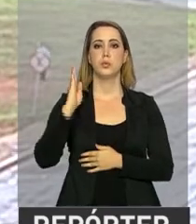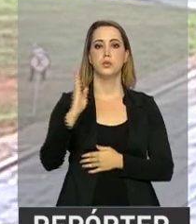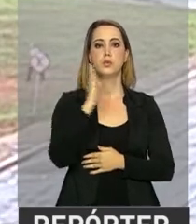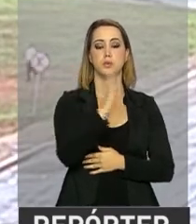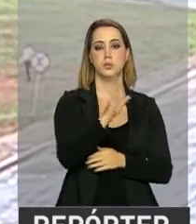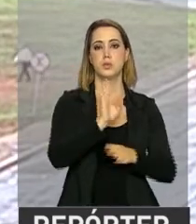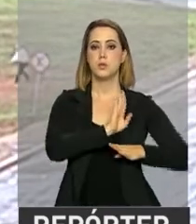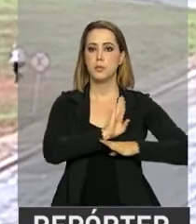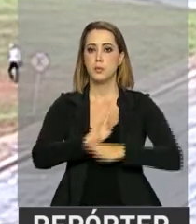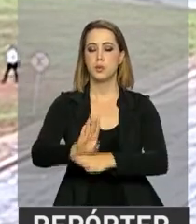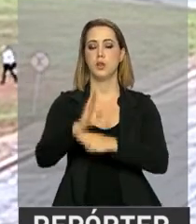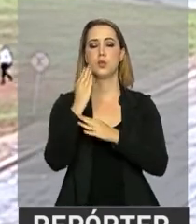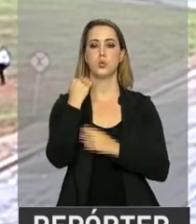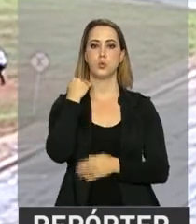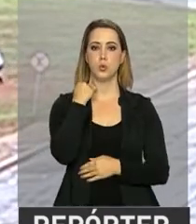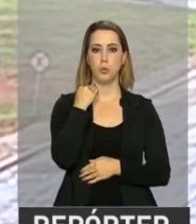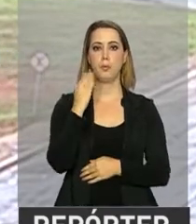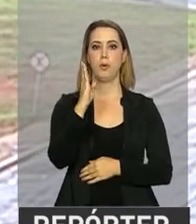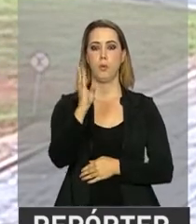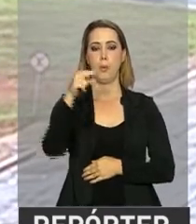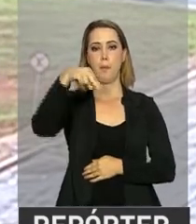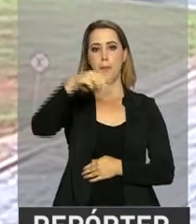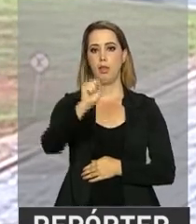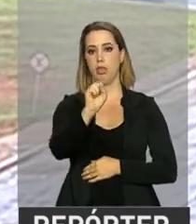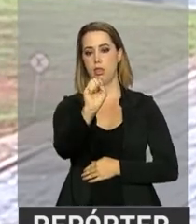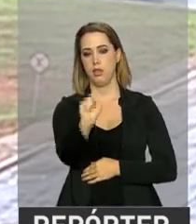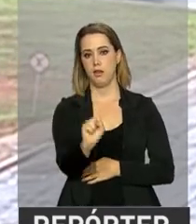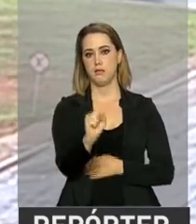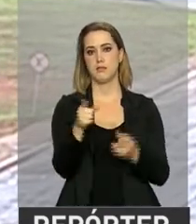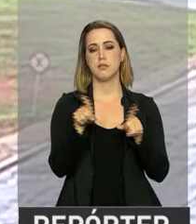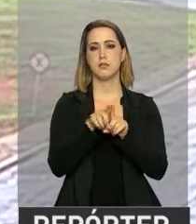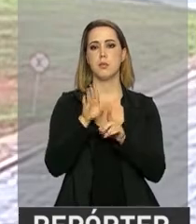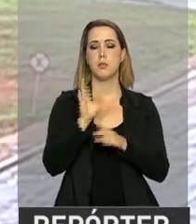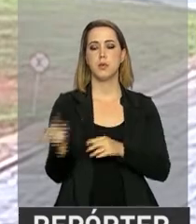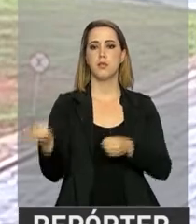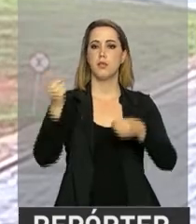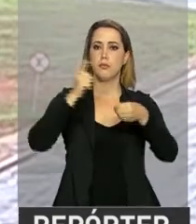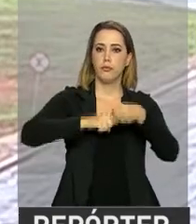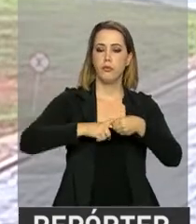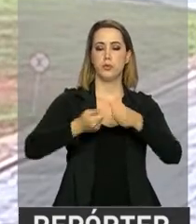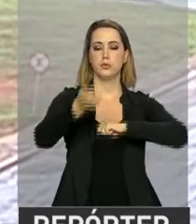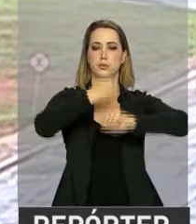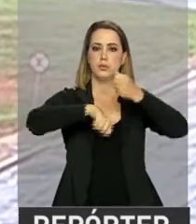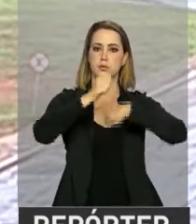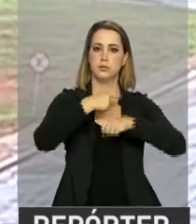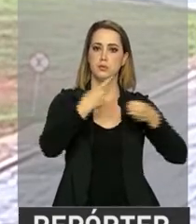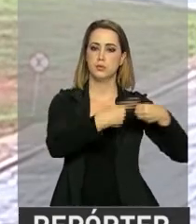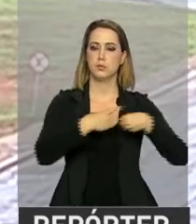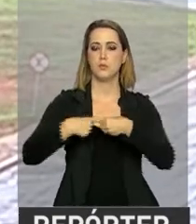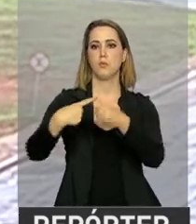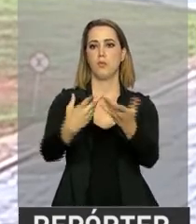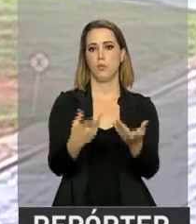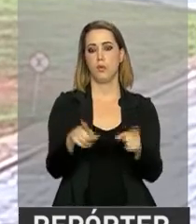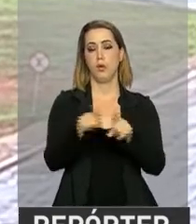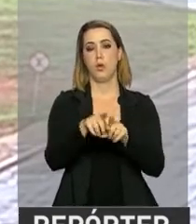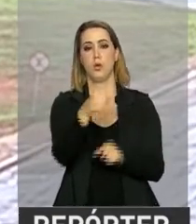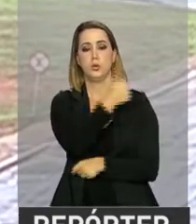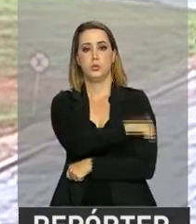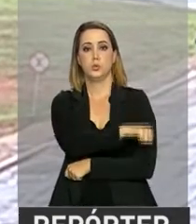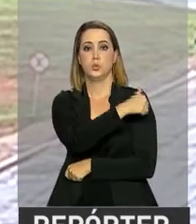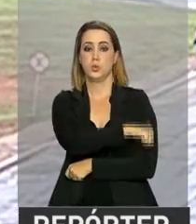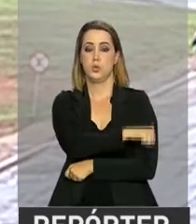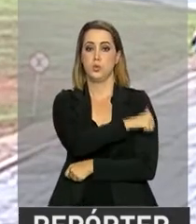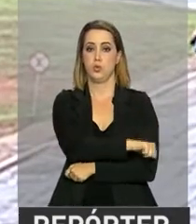de Desenvolvimento, o BNDES, para retomar a atividade econômica na região. Já no Rio de Janeiro, Petrópolis